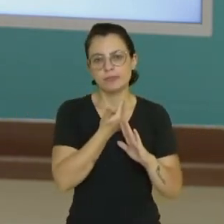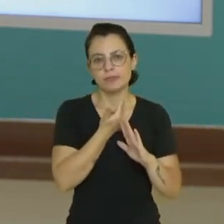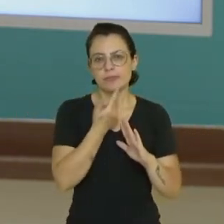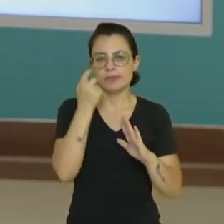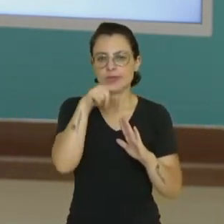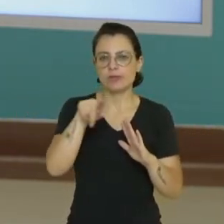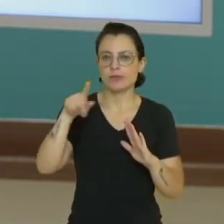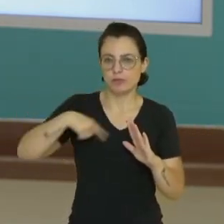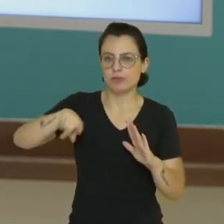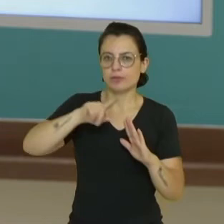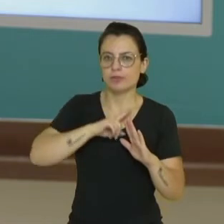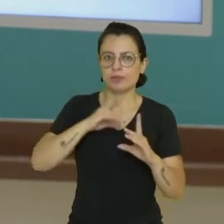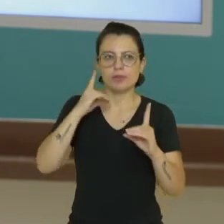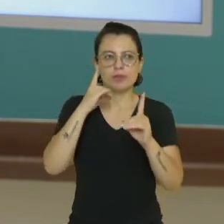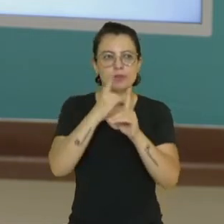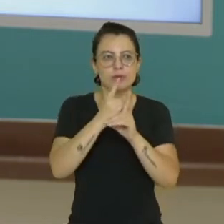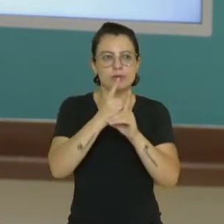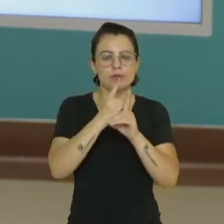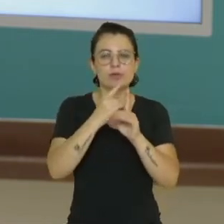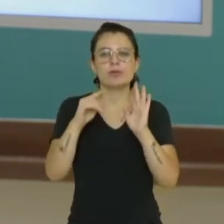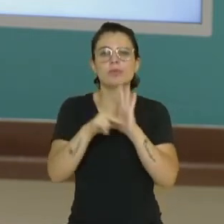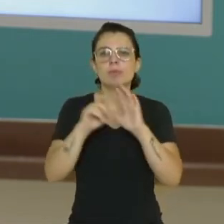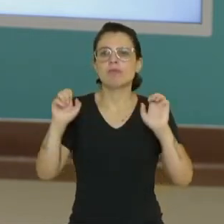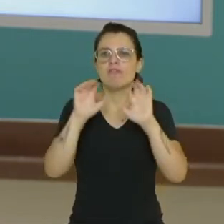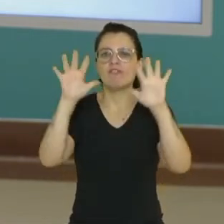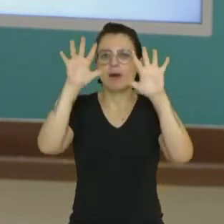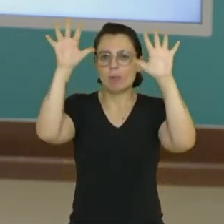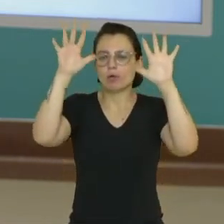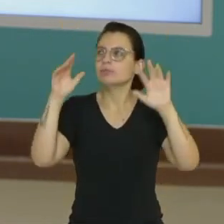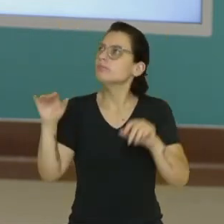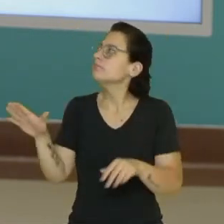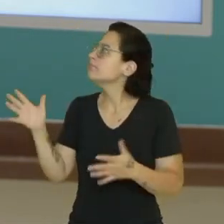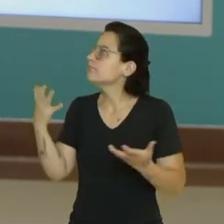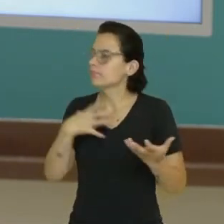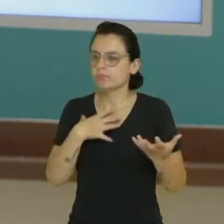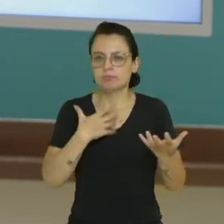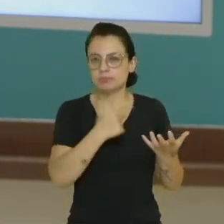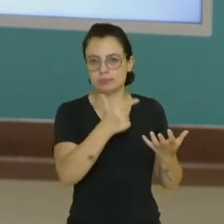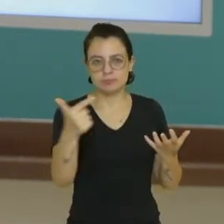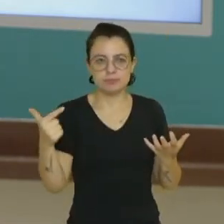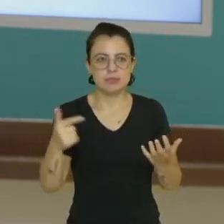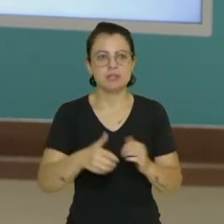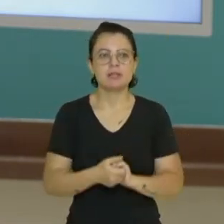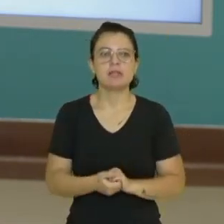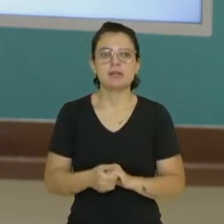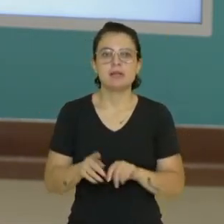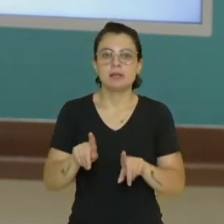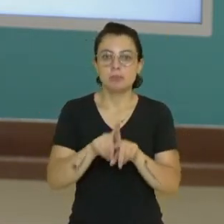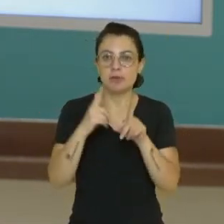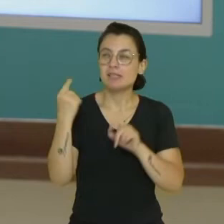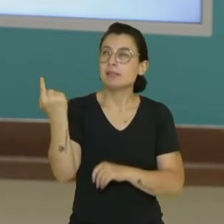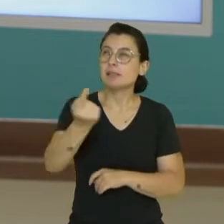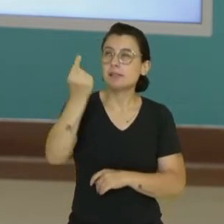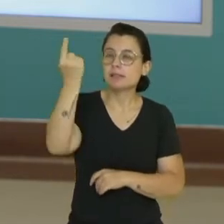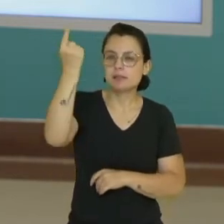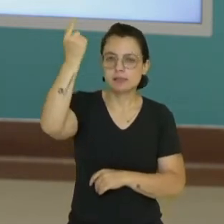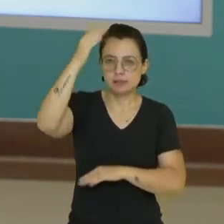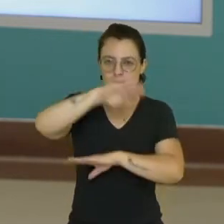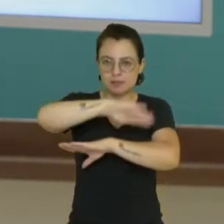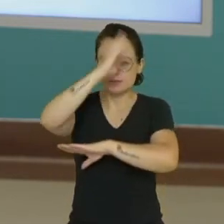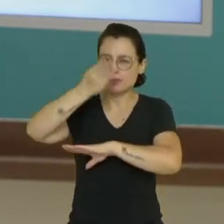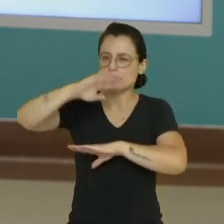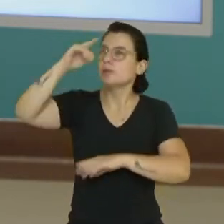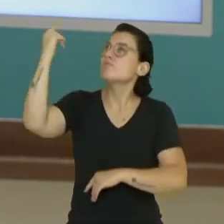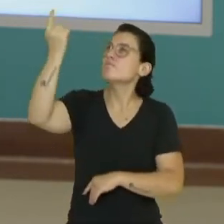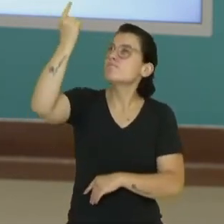vamos encontrar a água no estado de vapor. Ok, isso nós já entendemos. Mas nas altitudes, nas grandes